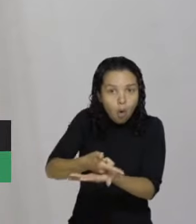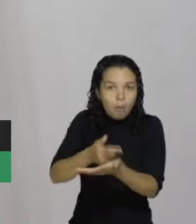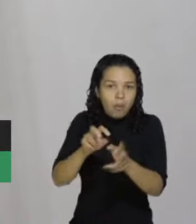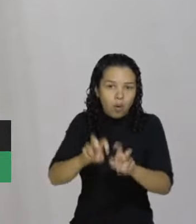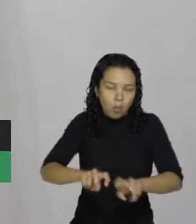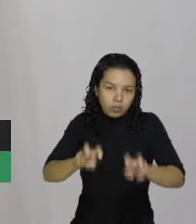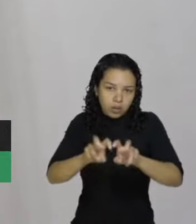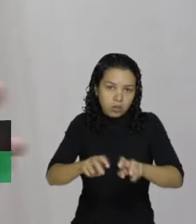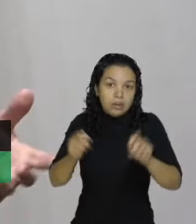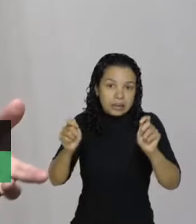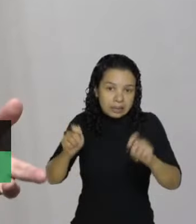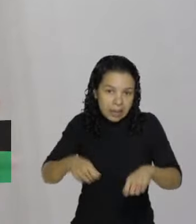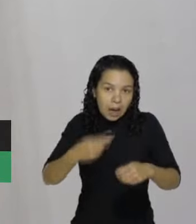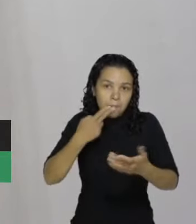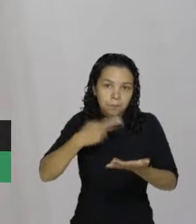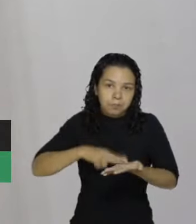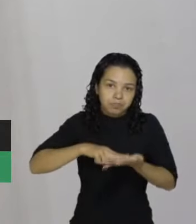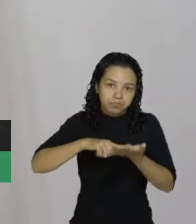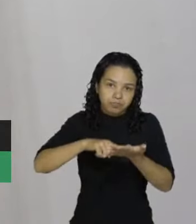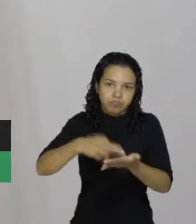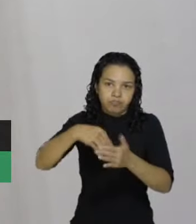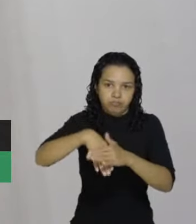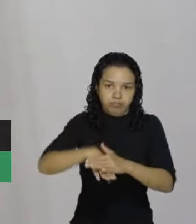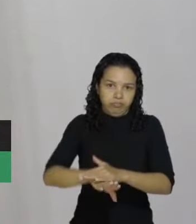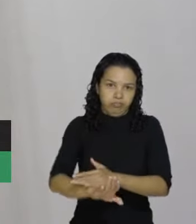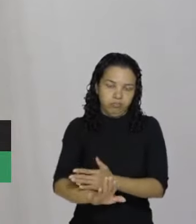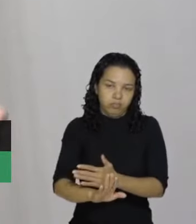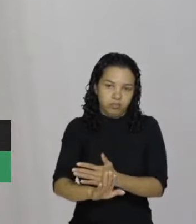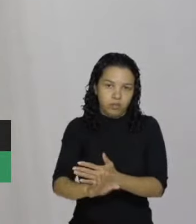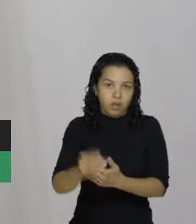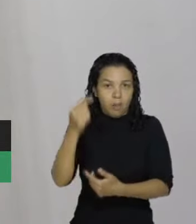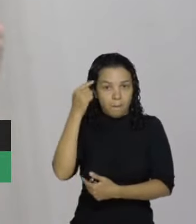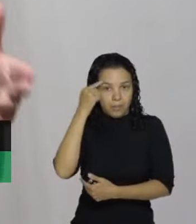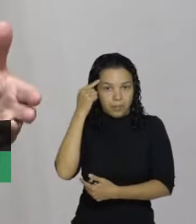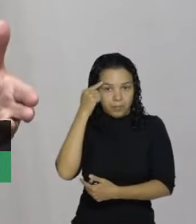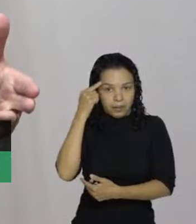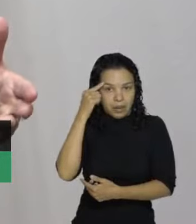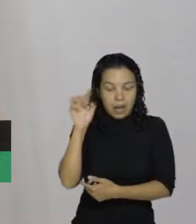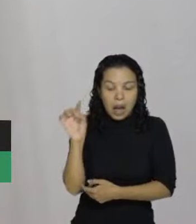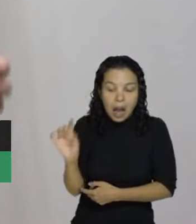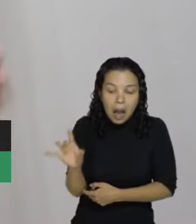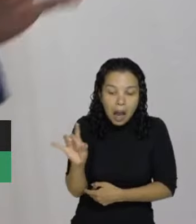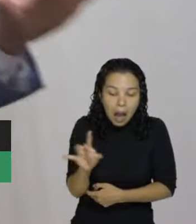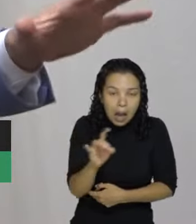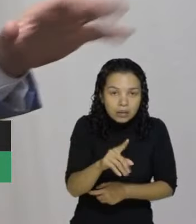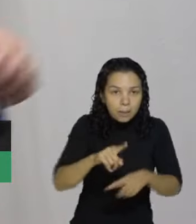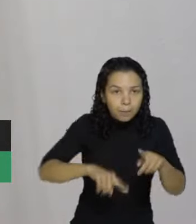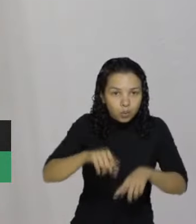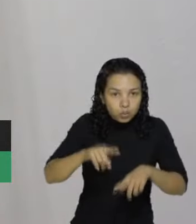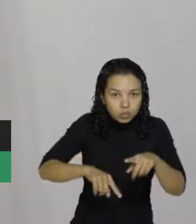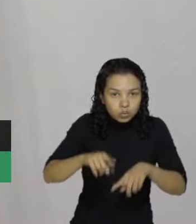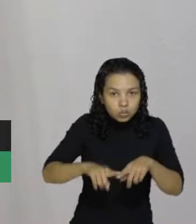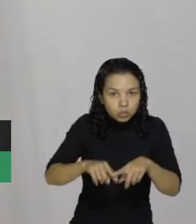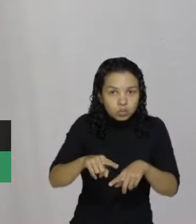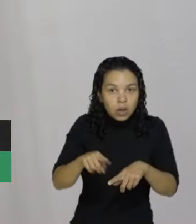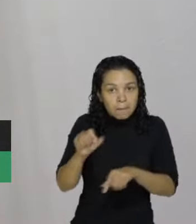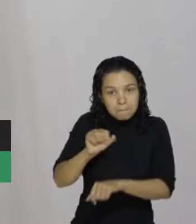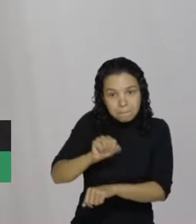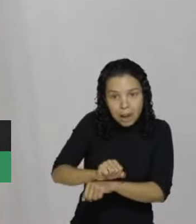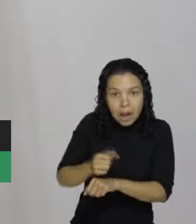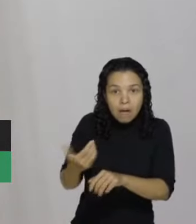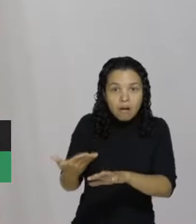nota eletrônica. Porque senão, eu imagino que cada produto, o agricultor vai ter que parar, correr na